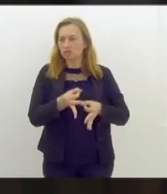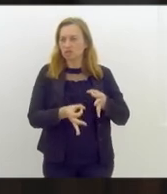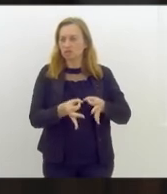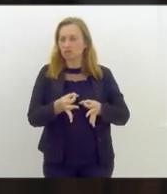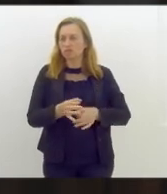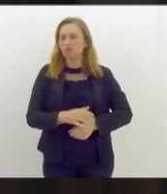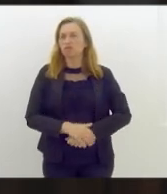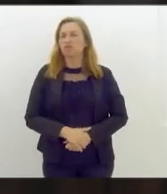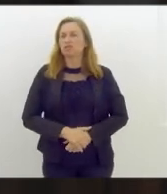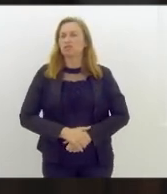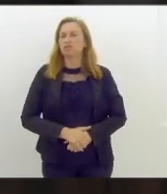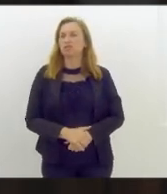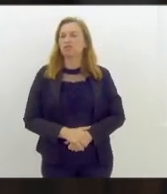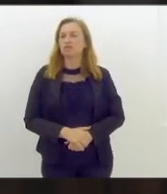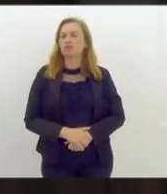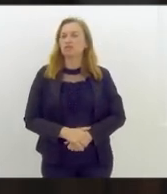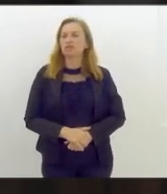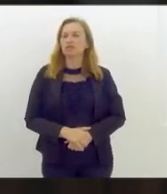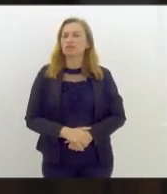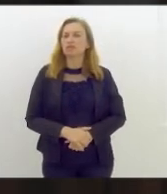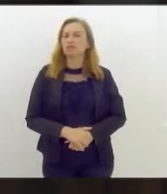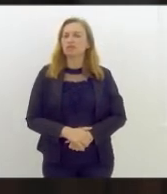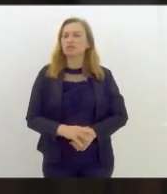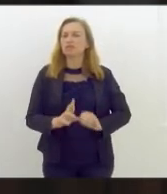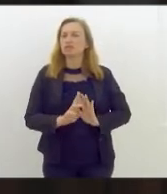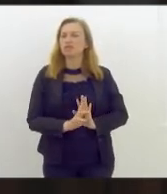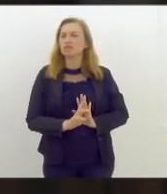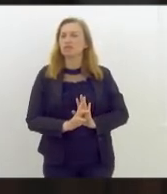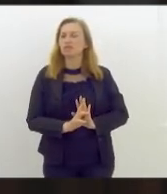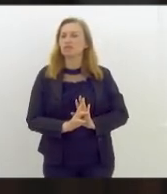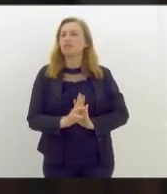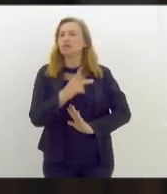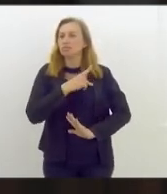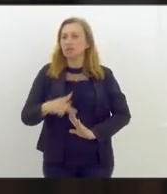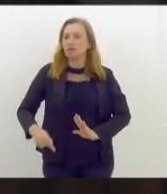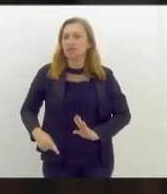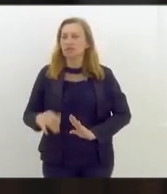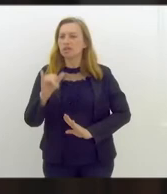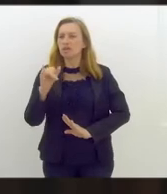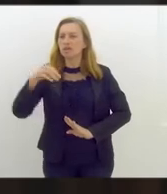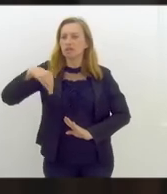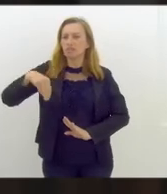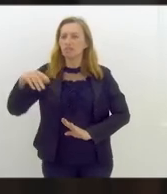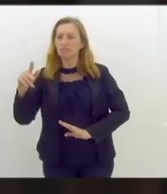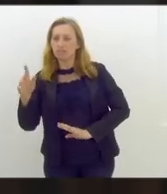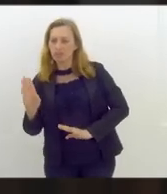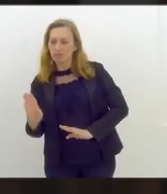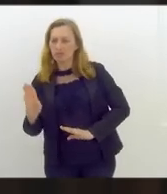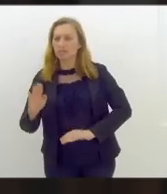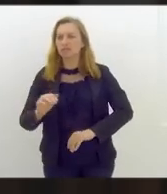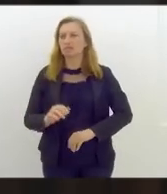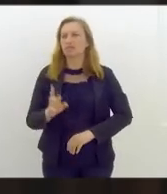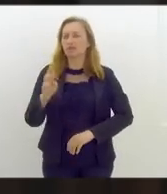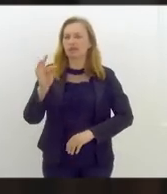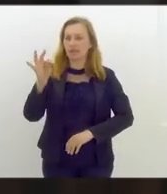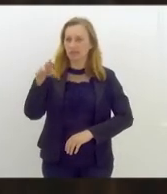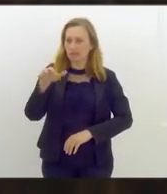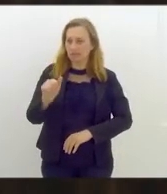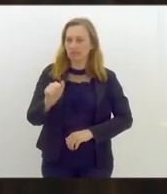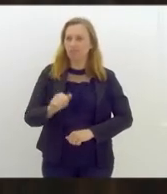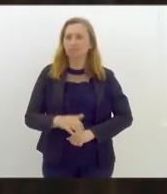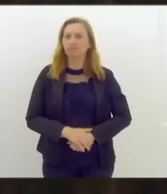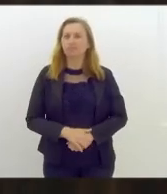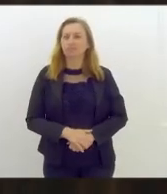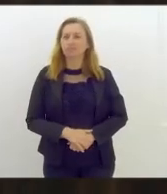Maerj, doutora Eunice Haddad, e a presidente da MB, doutora Renata Gil. Obrigada.